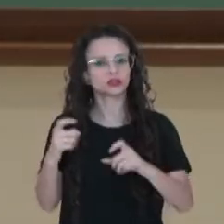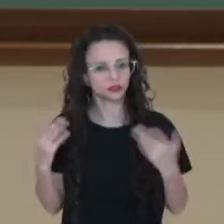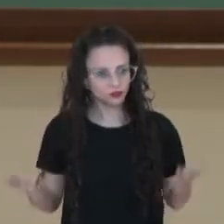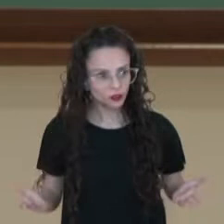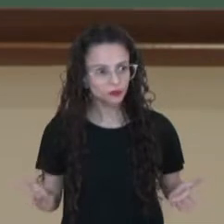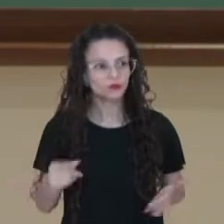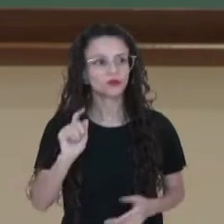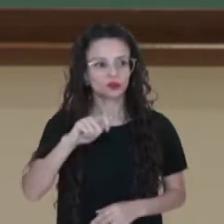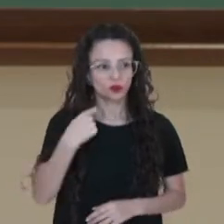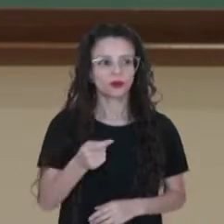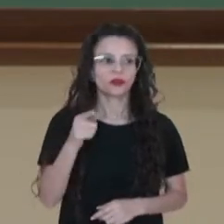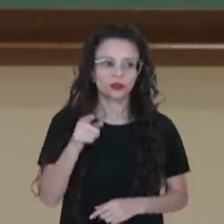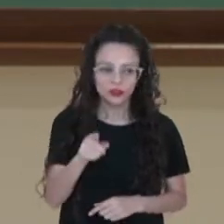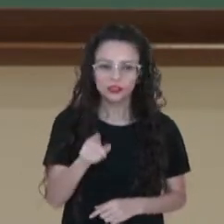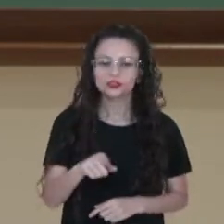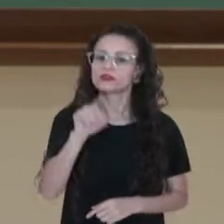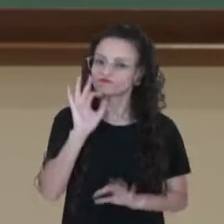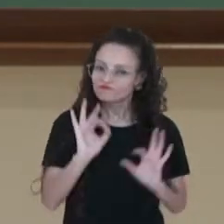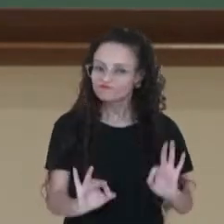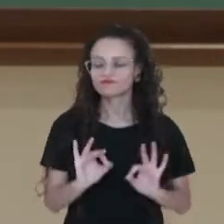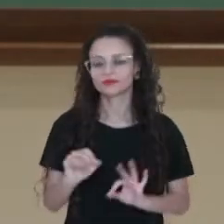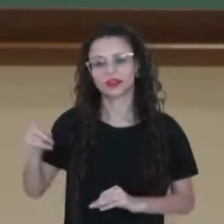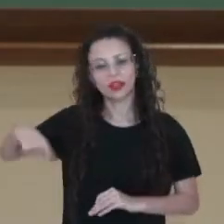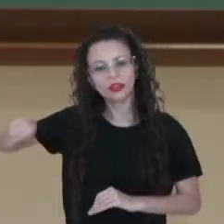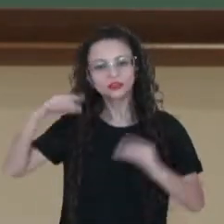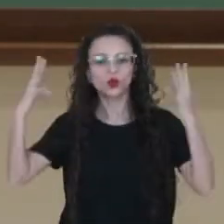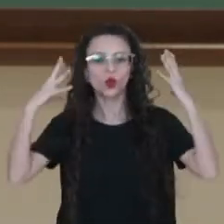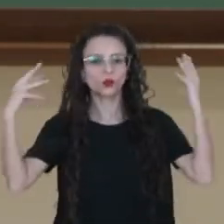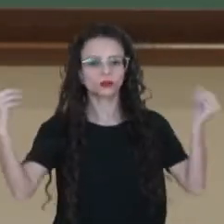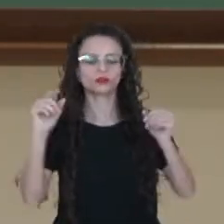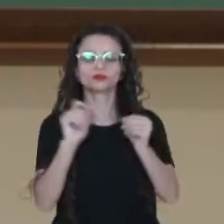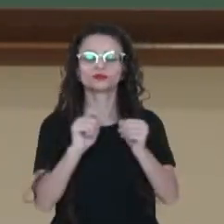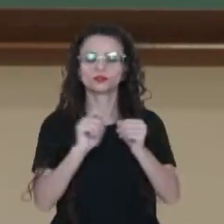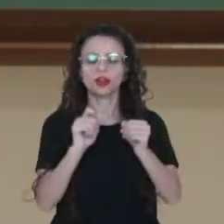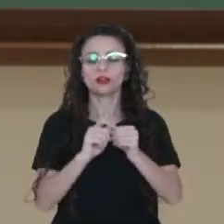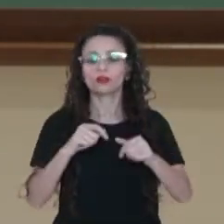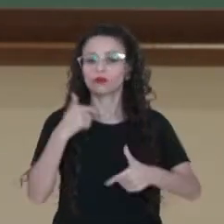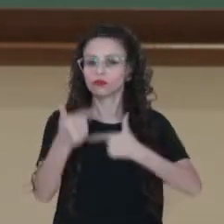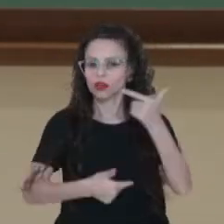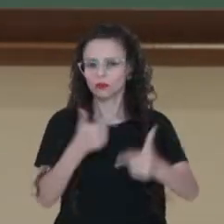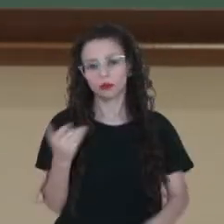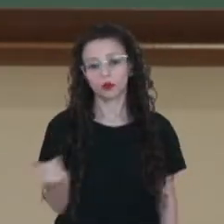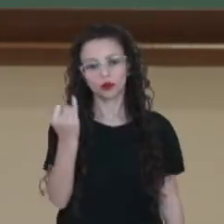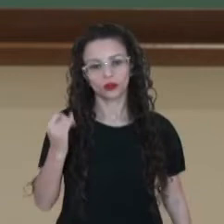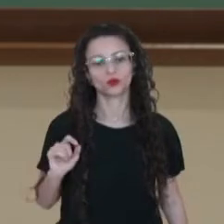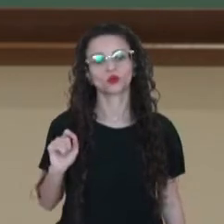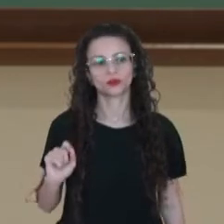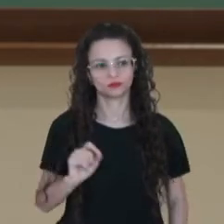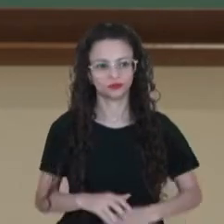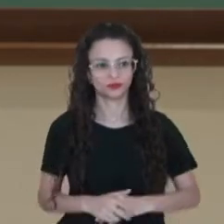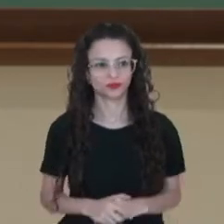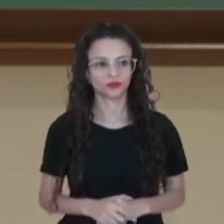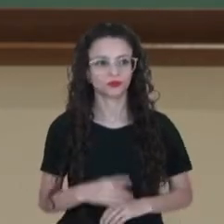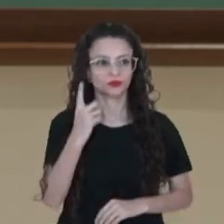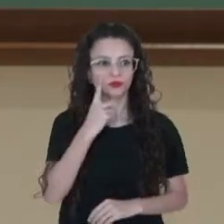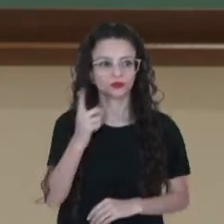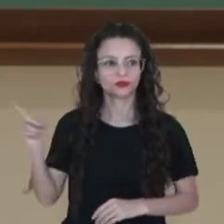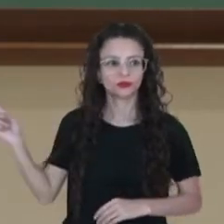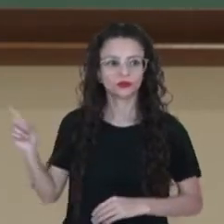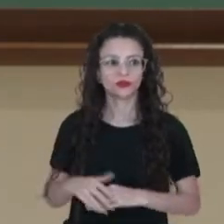nesse sentido realmente os holandeses fizeram um trabalho extremamente relevante, ok? Vejam aqui,